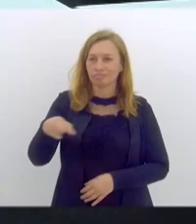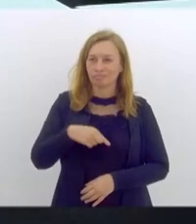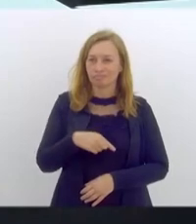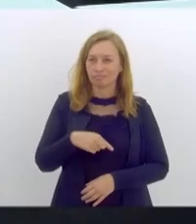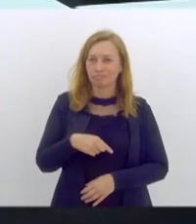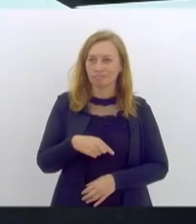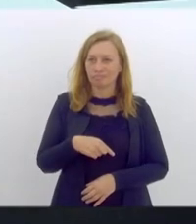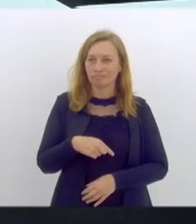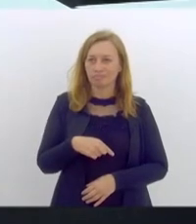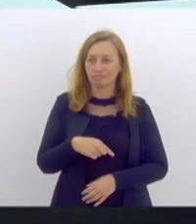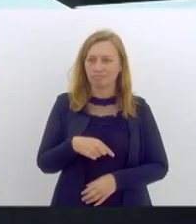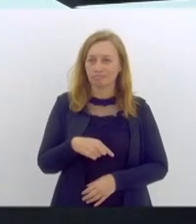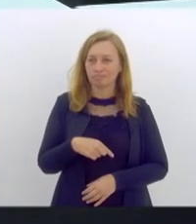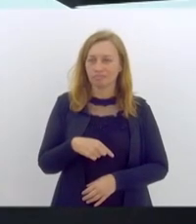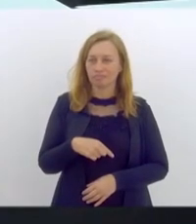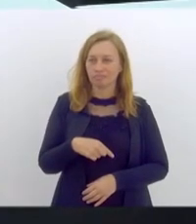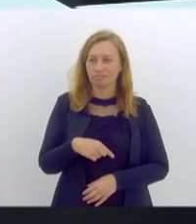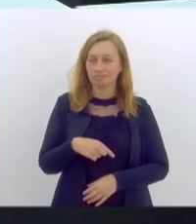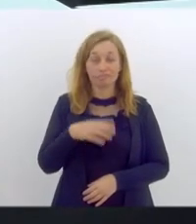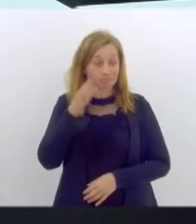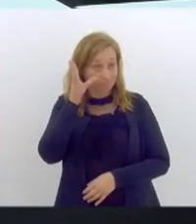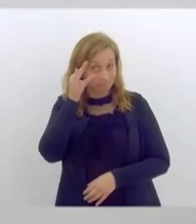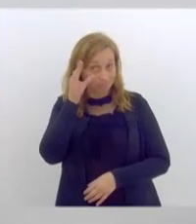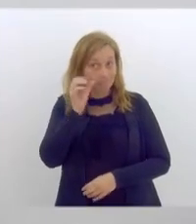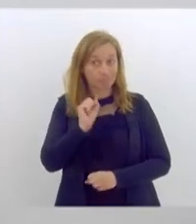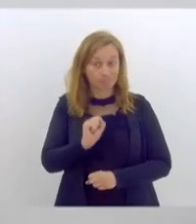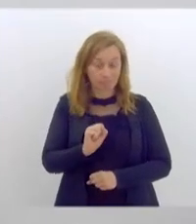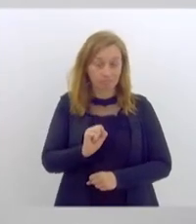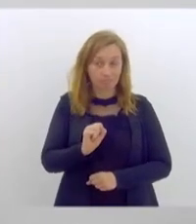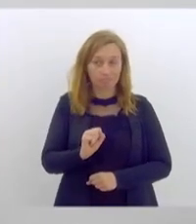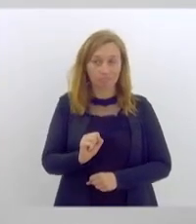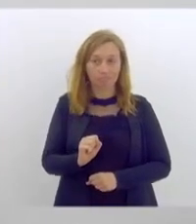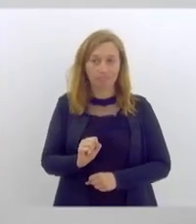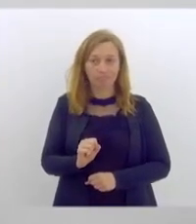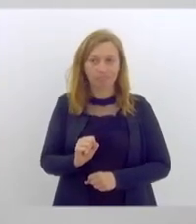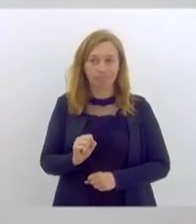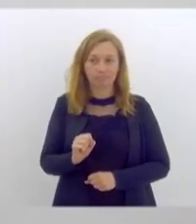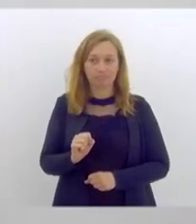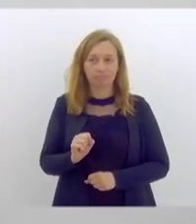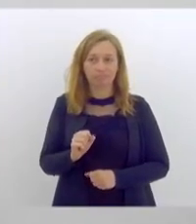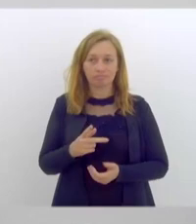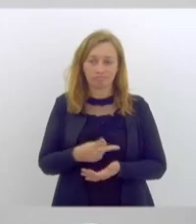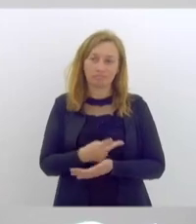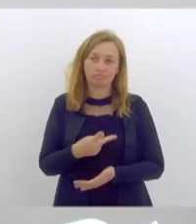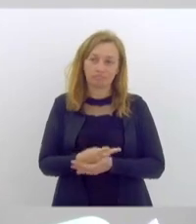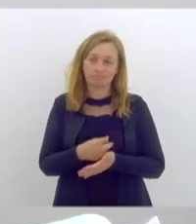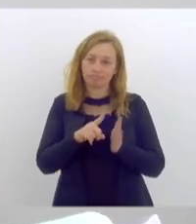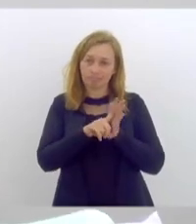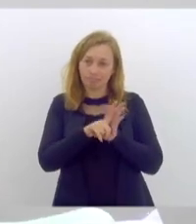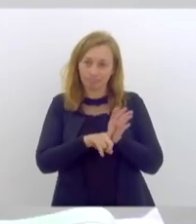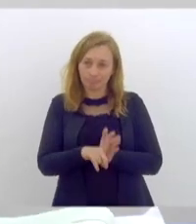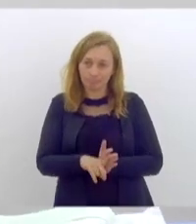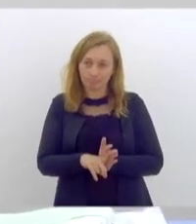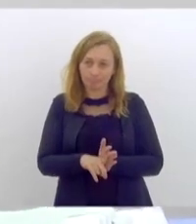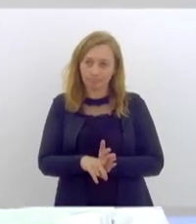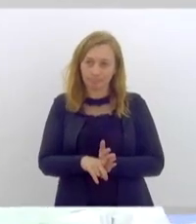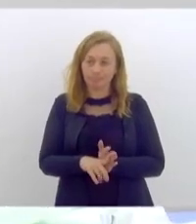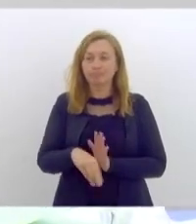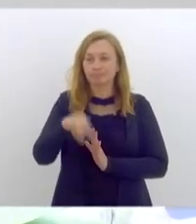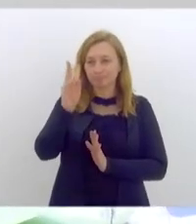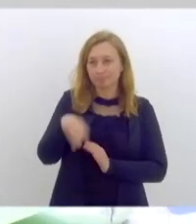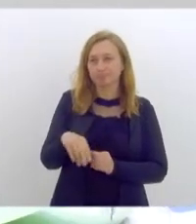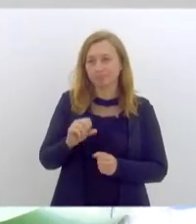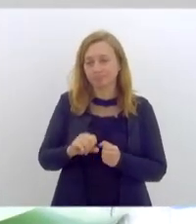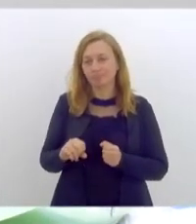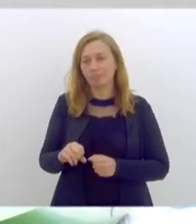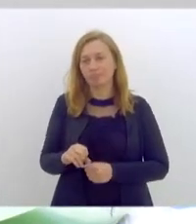acabou não eu fiquei curioso porque eu posso ter podemos ter cochilada na nossa análise e quem fez isso